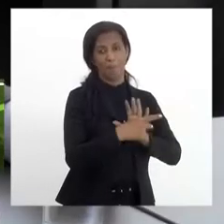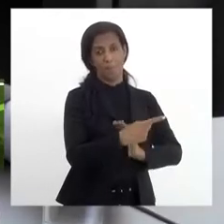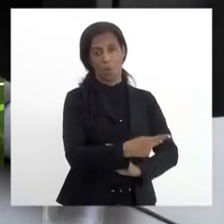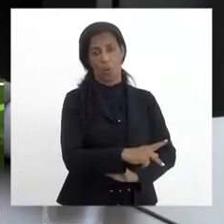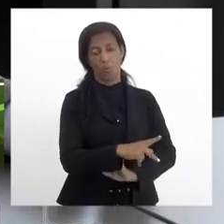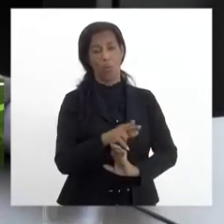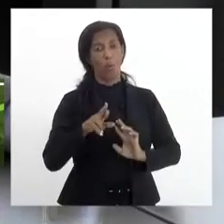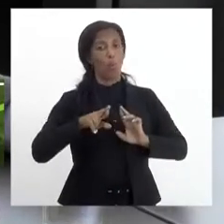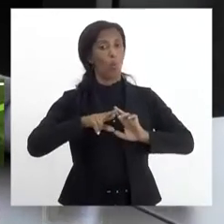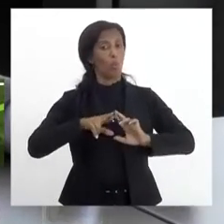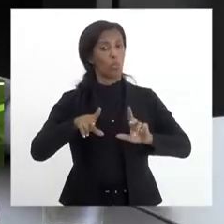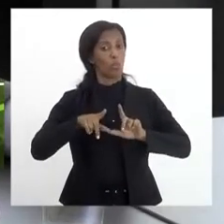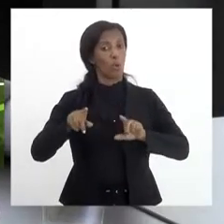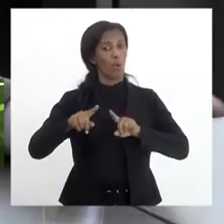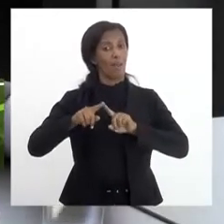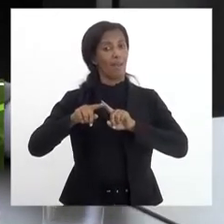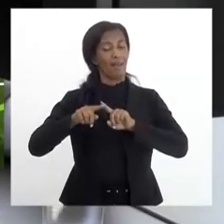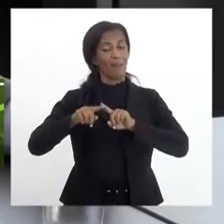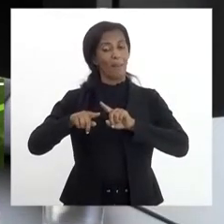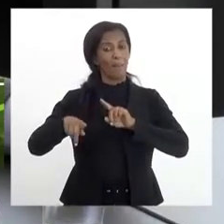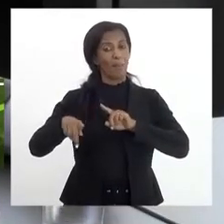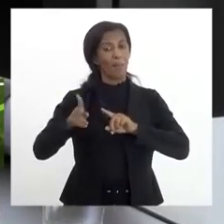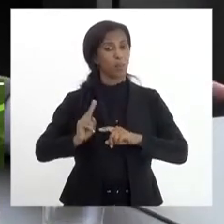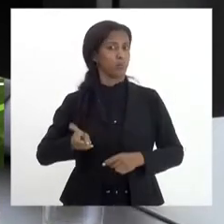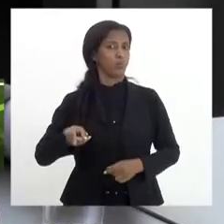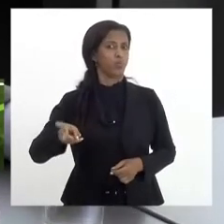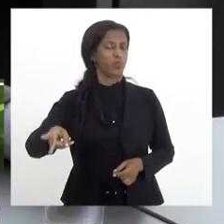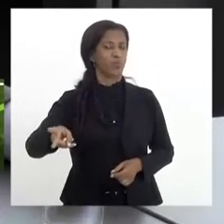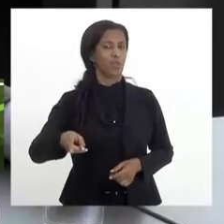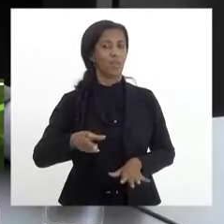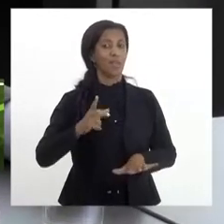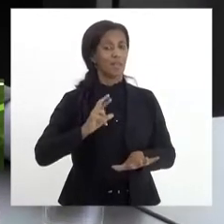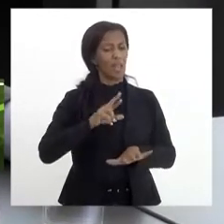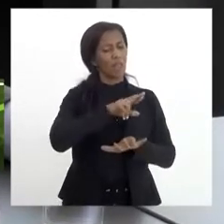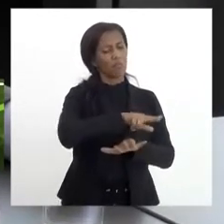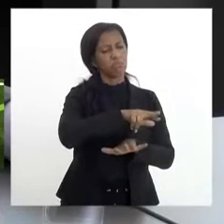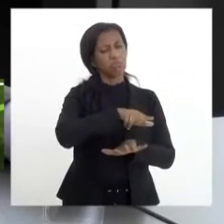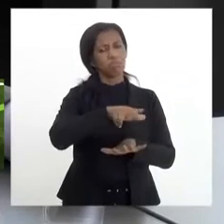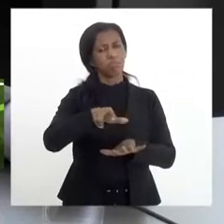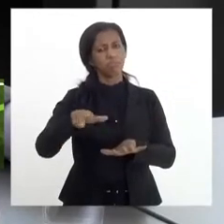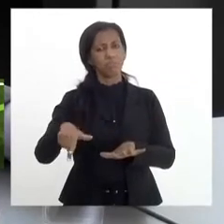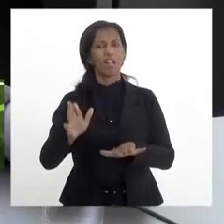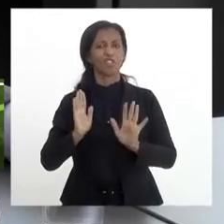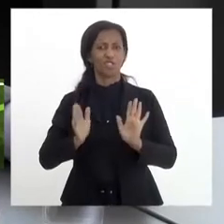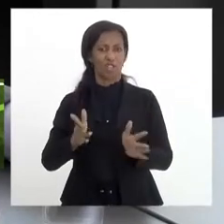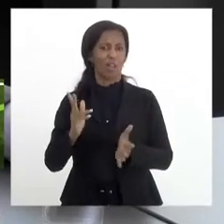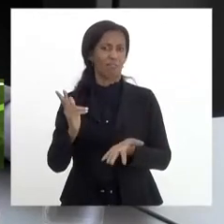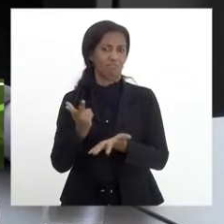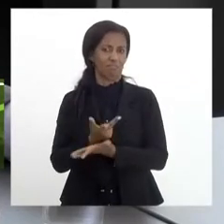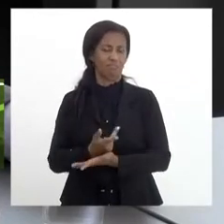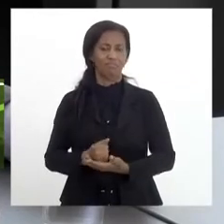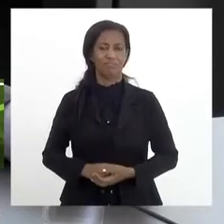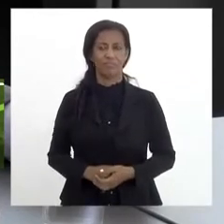não é sistematicamente. Mutirão tem acontecido em diversas unidades federativas.